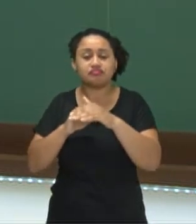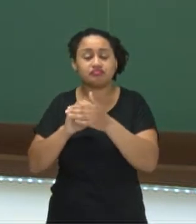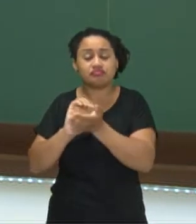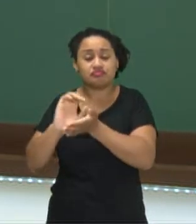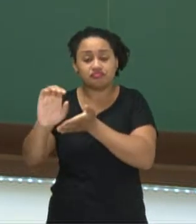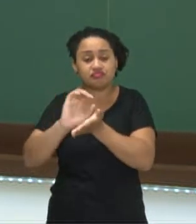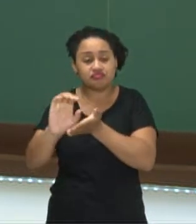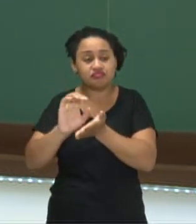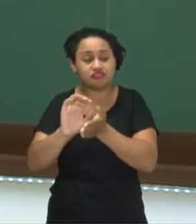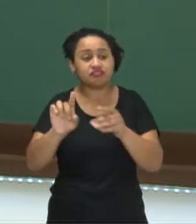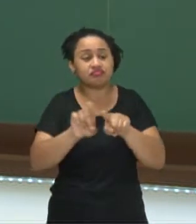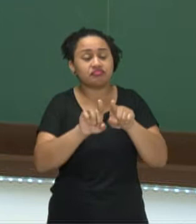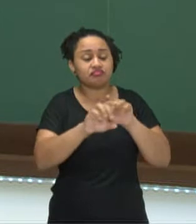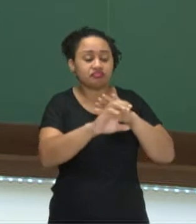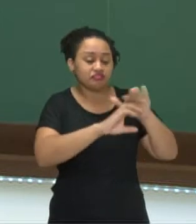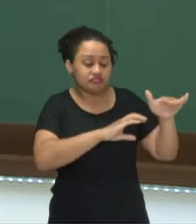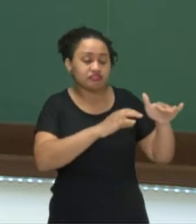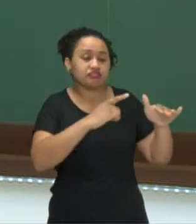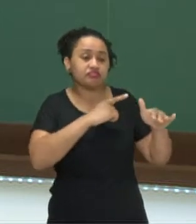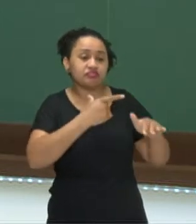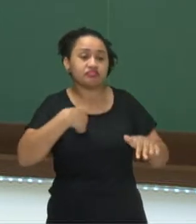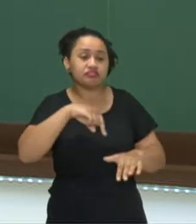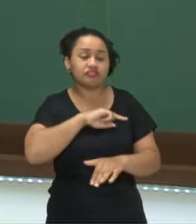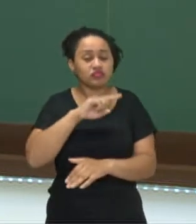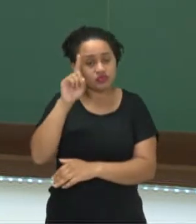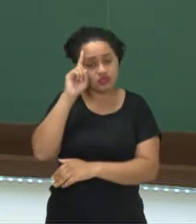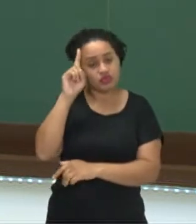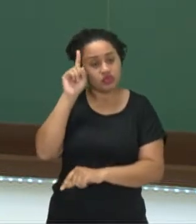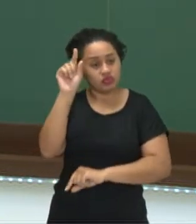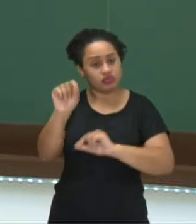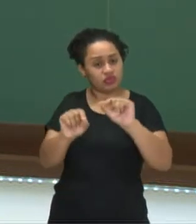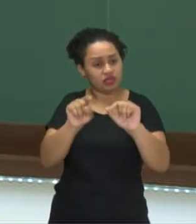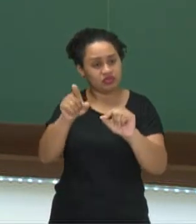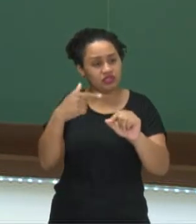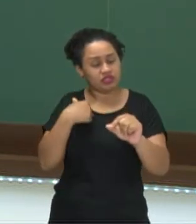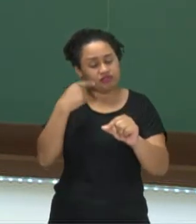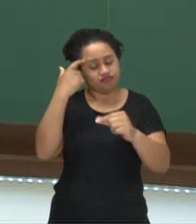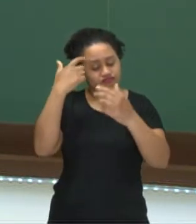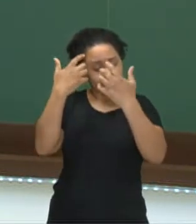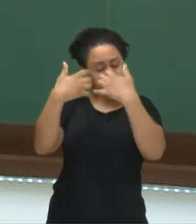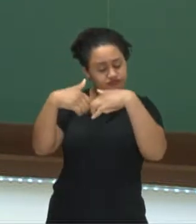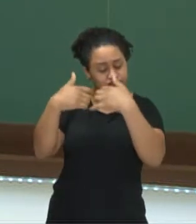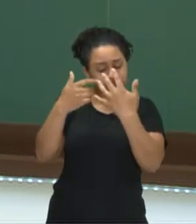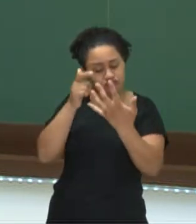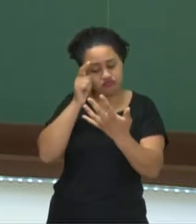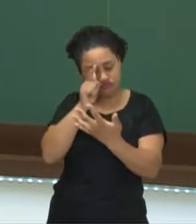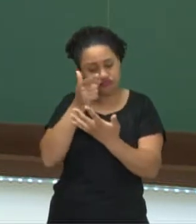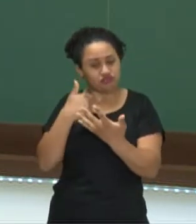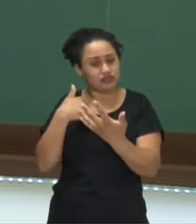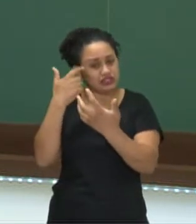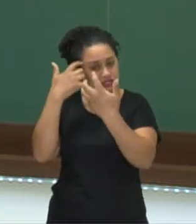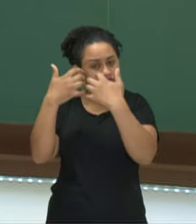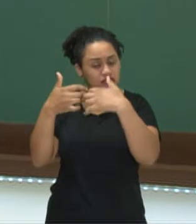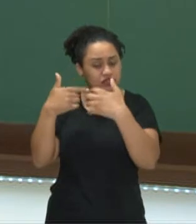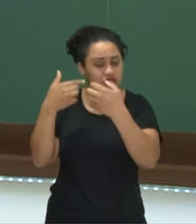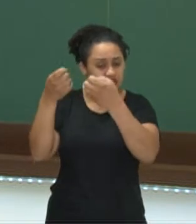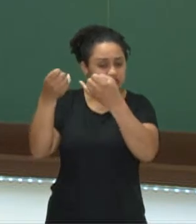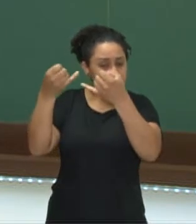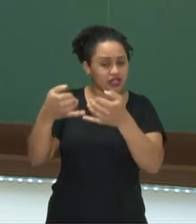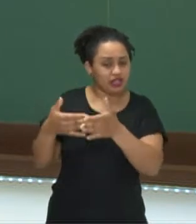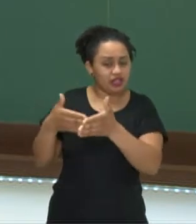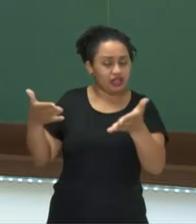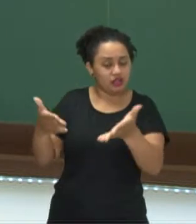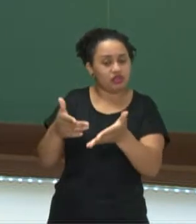e ativos financeiros que a gente tem na nossa vida? Vocês já conseguiram, dentro do que a gente já conversou no vídeo, você